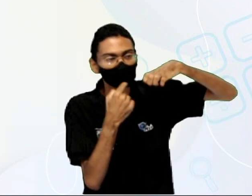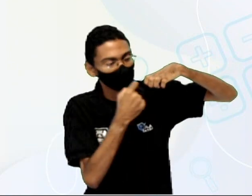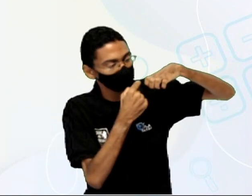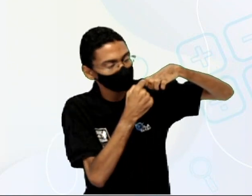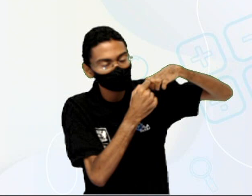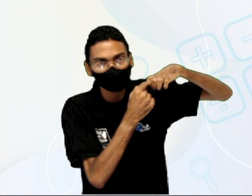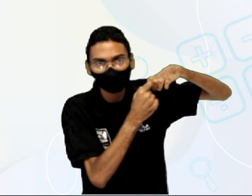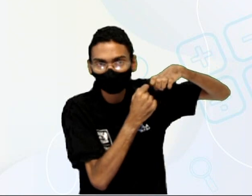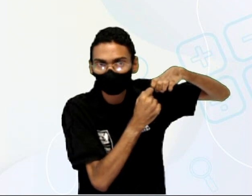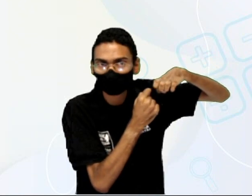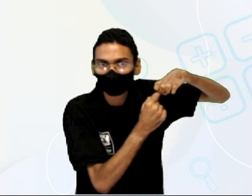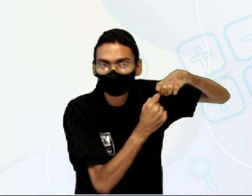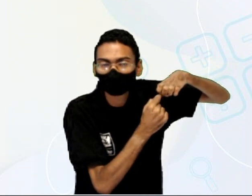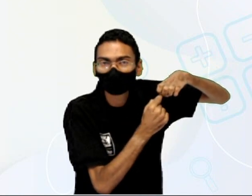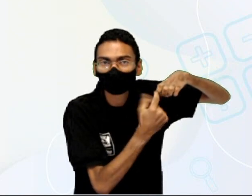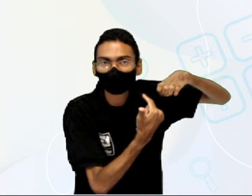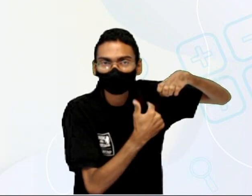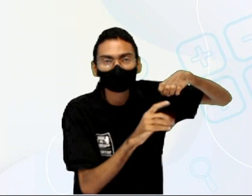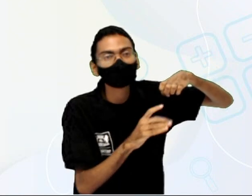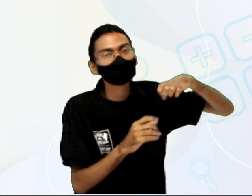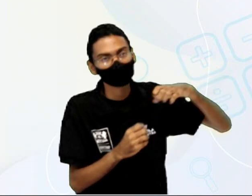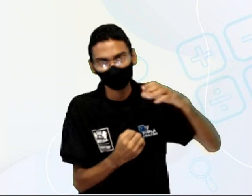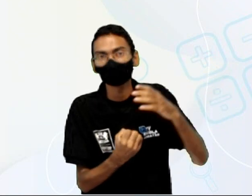elas levam ao surgimento de cáries.